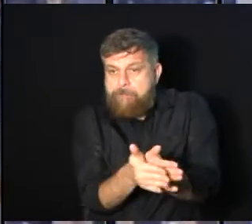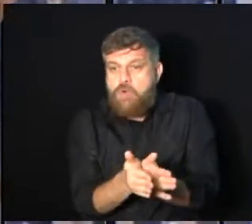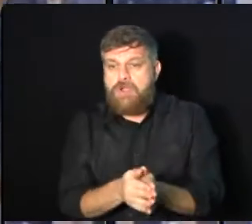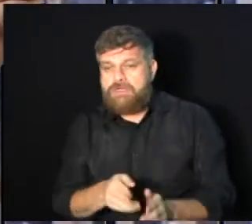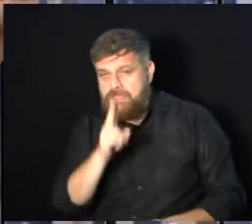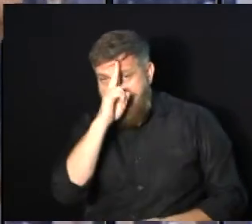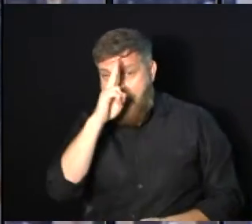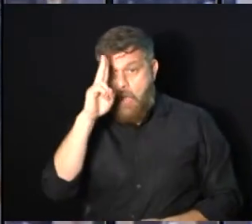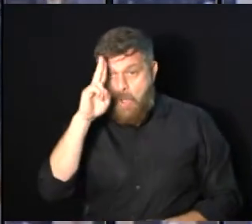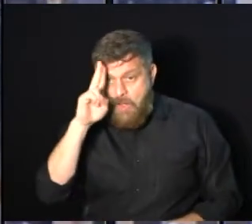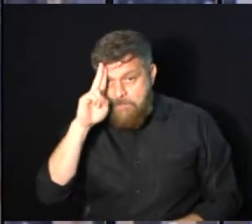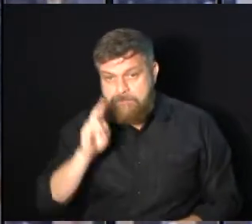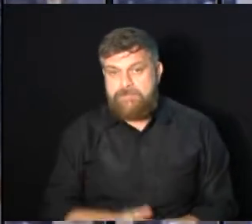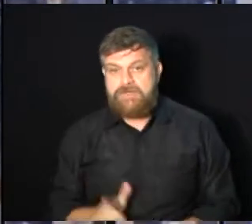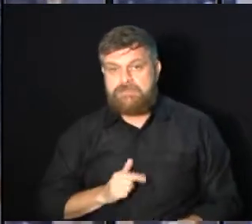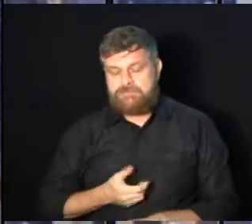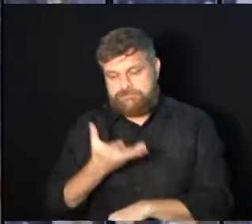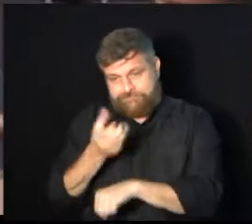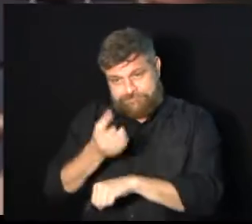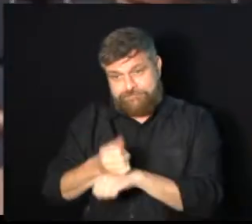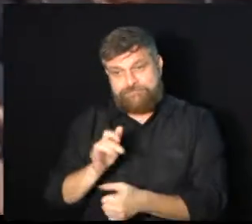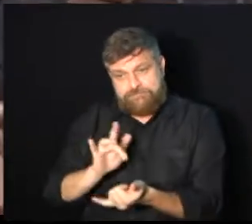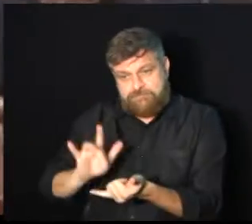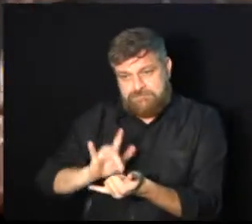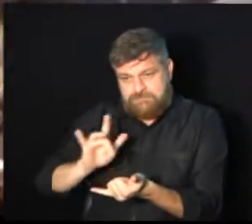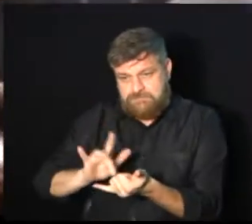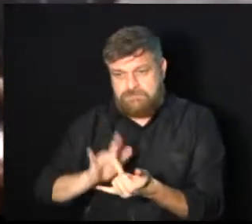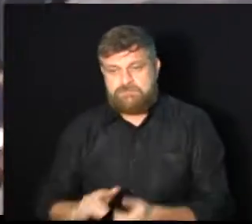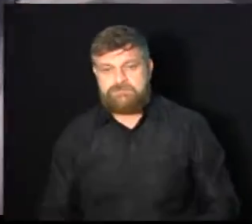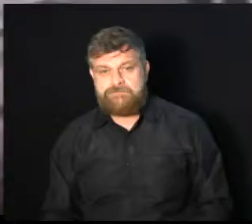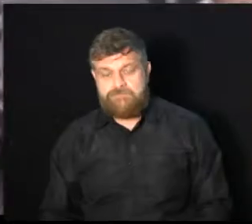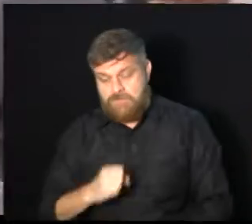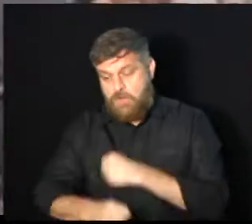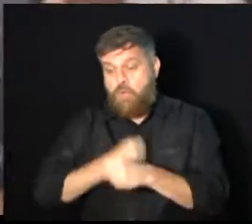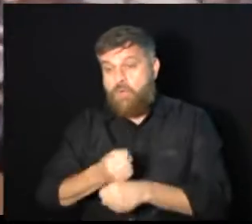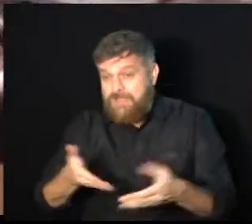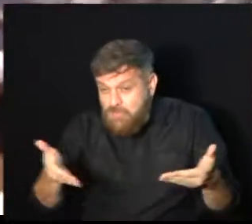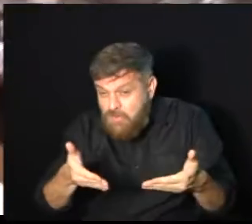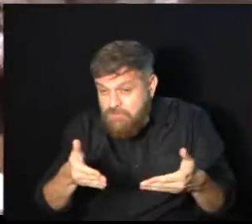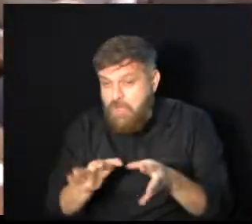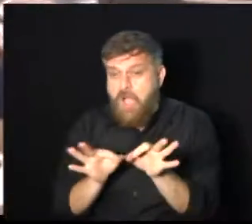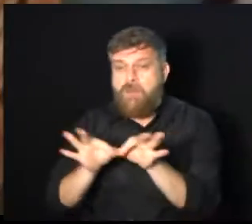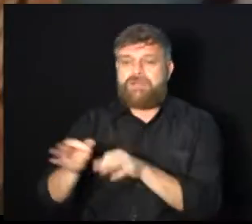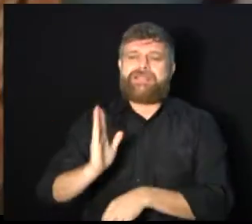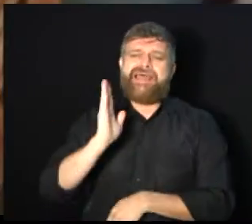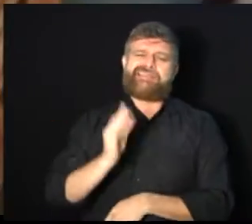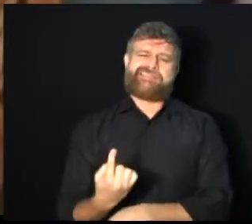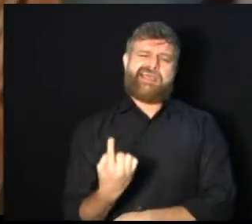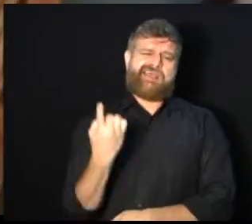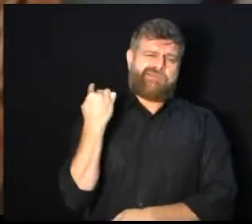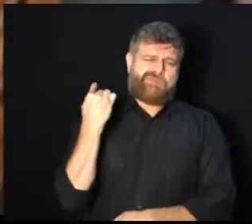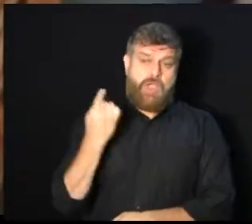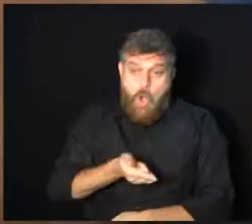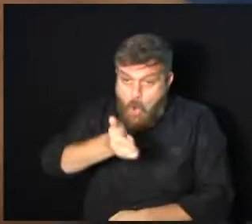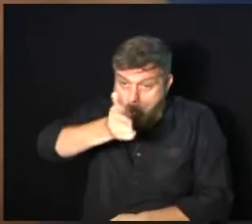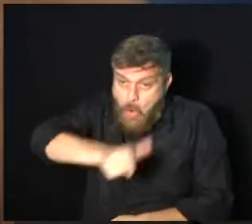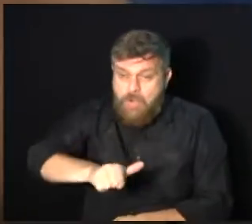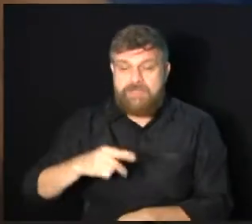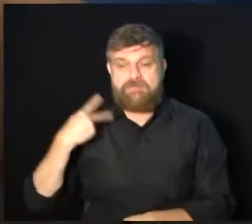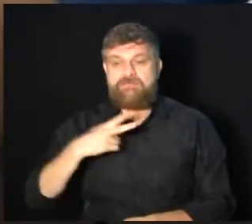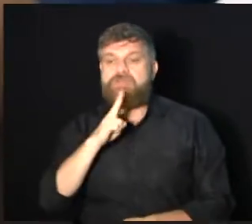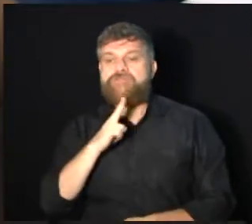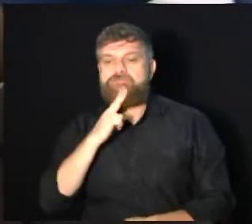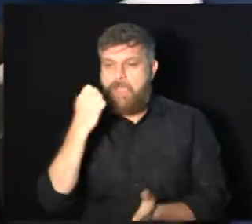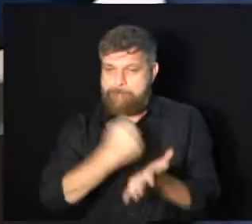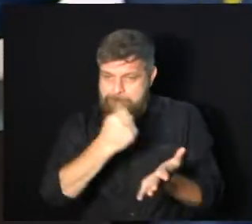oferecidos por aplicativos de celular. Ano novo, mas o projeto nem tanto. O vereador Nelson Ossery